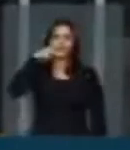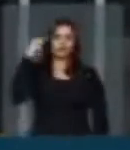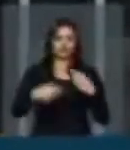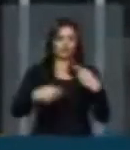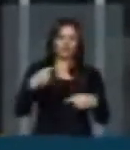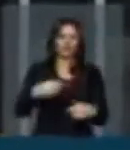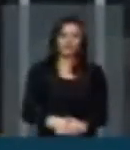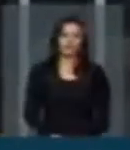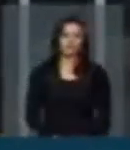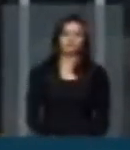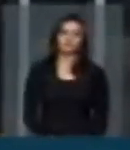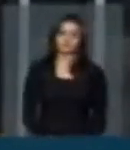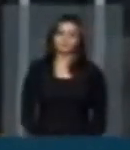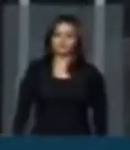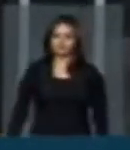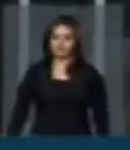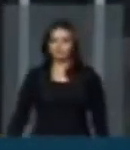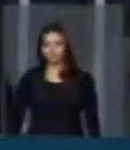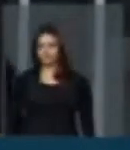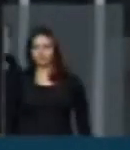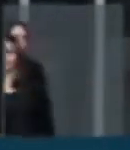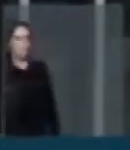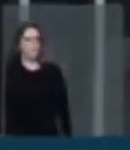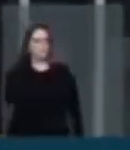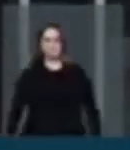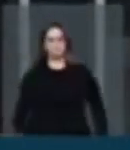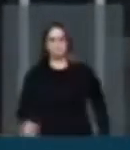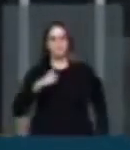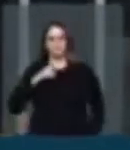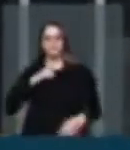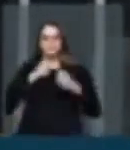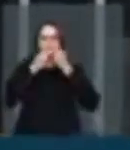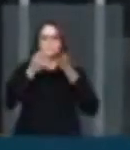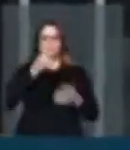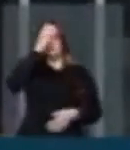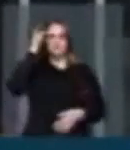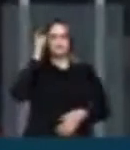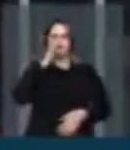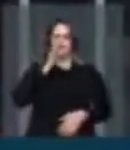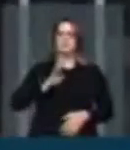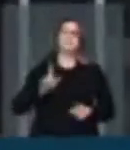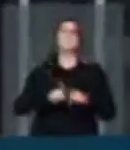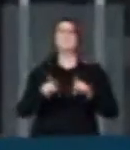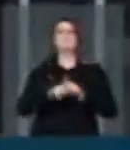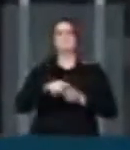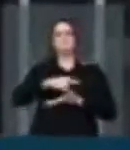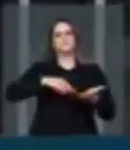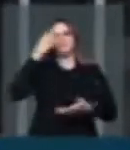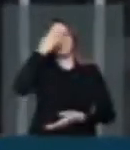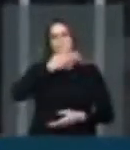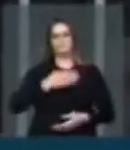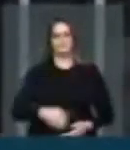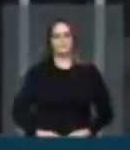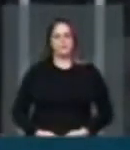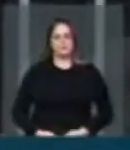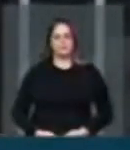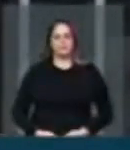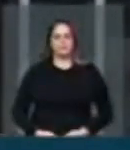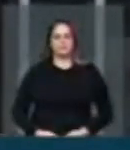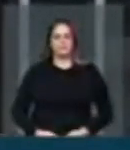por ordens de réus ligados ao PT foi obtida pela confissão dos réus e também por laudos periciais. Fecha